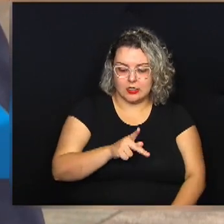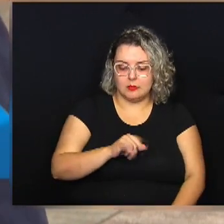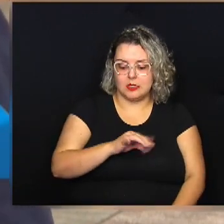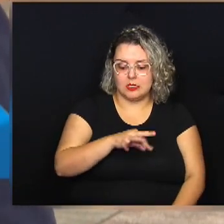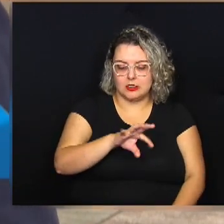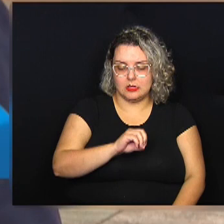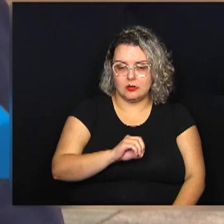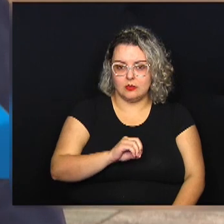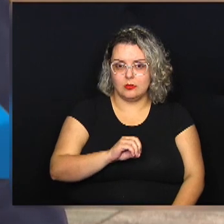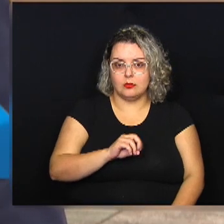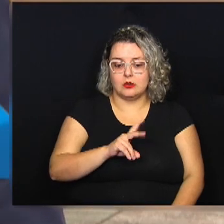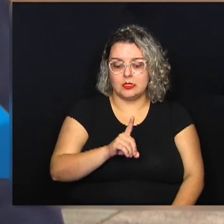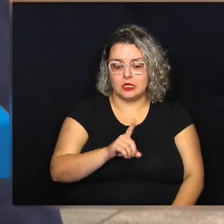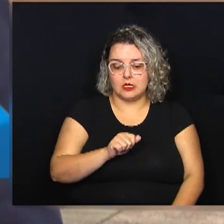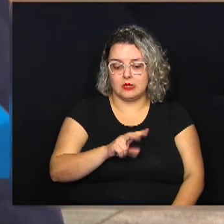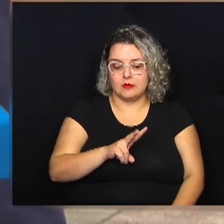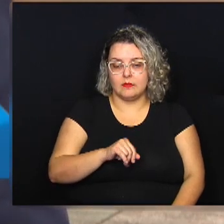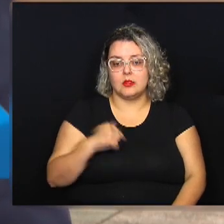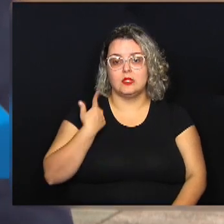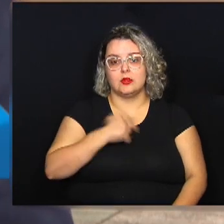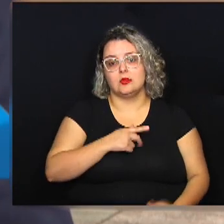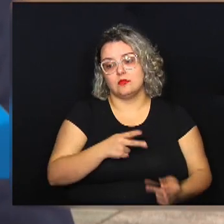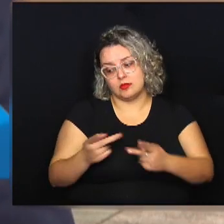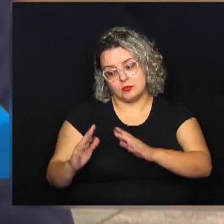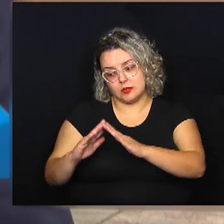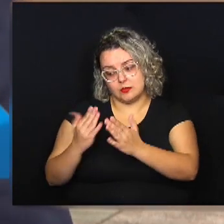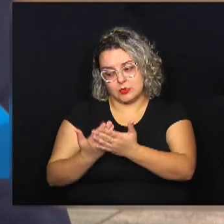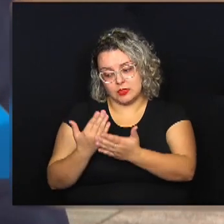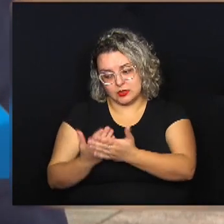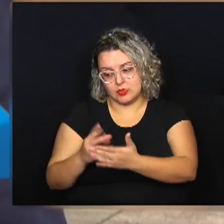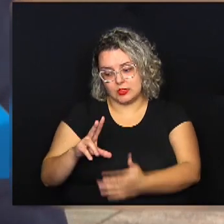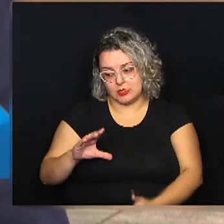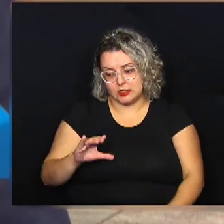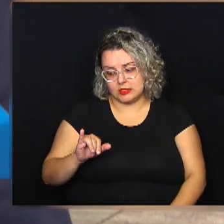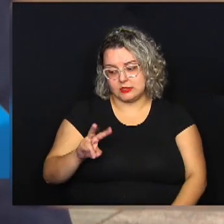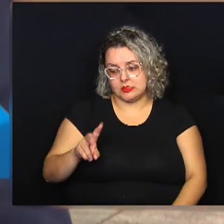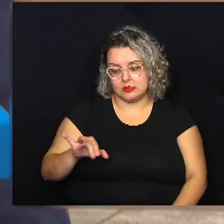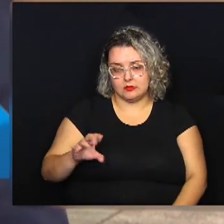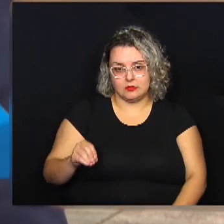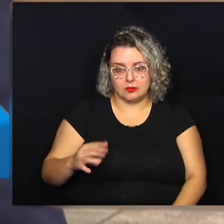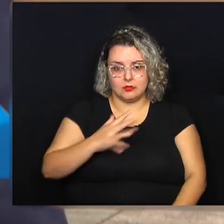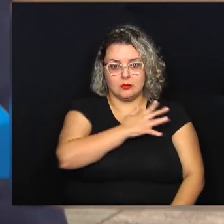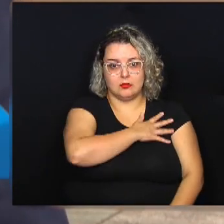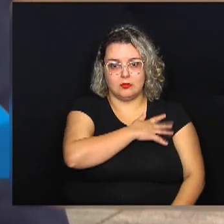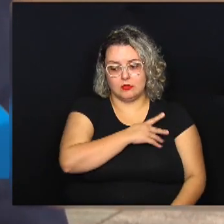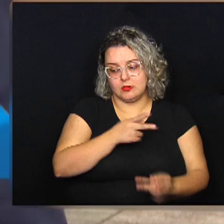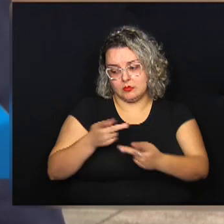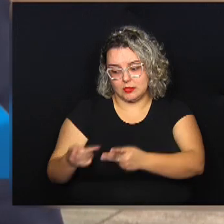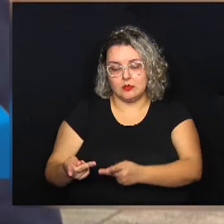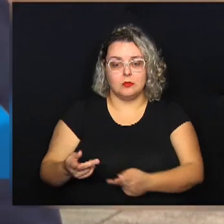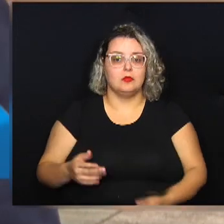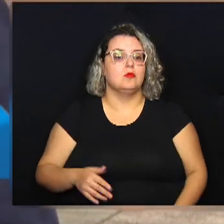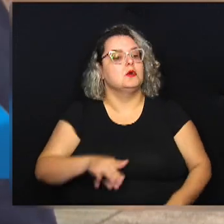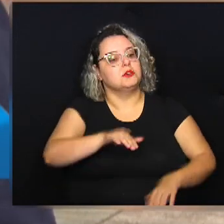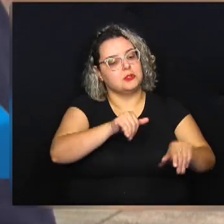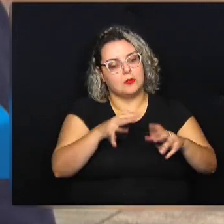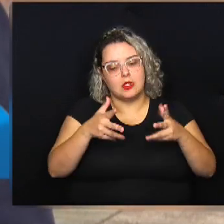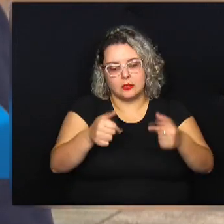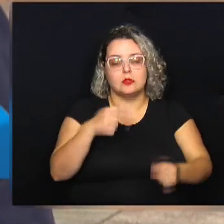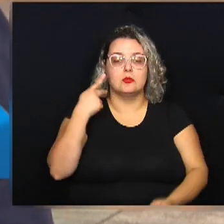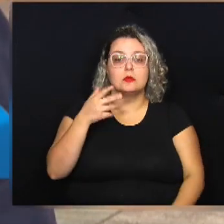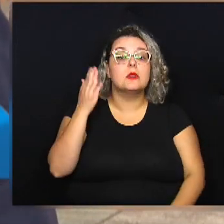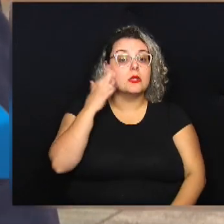vamos ter uma visita junto a uma escola cívico-militar, né? Até vou estender o convite para todos os vereadores, para que conheçam, entendam como